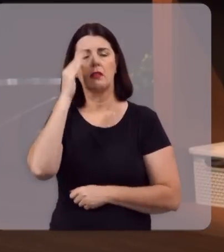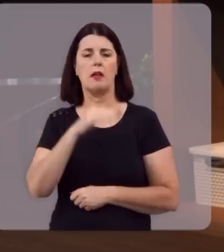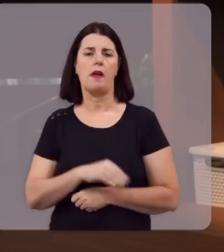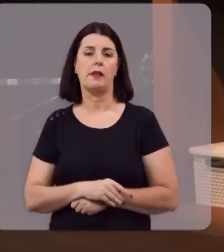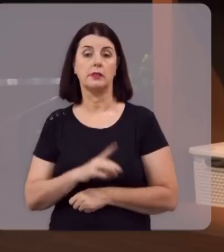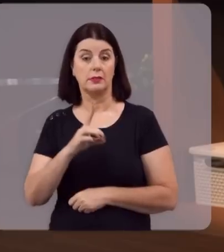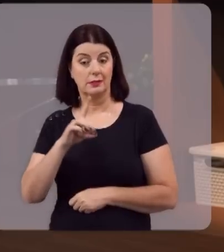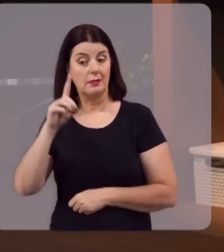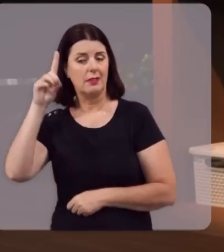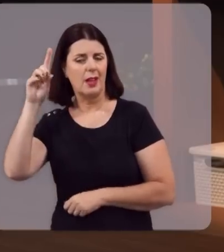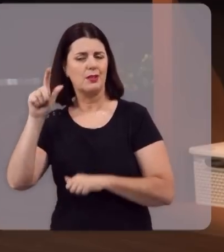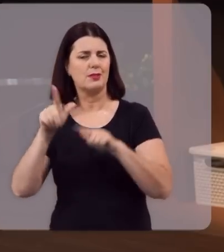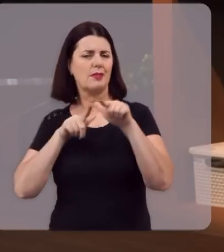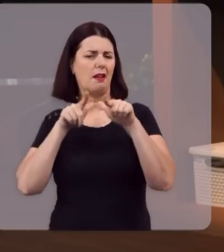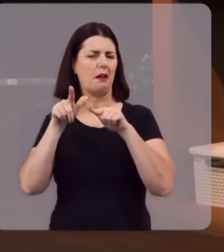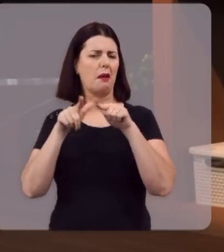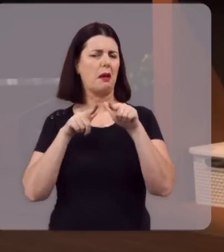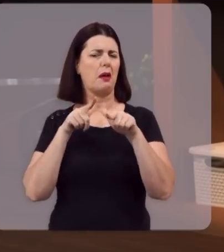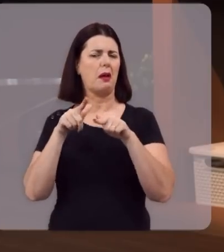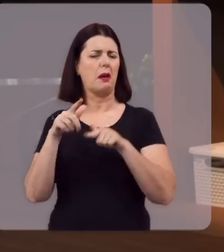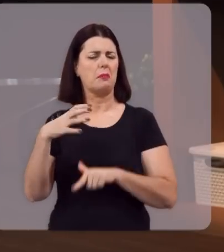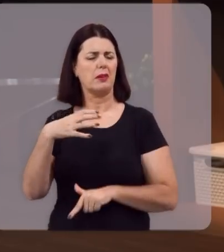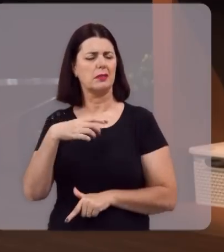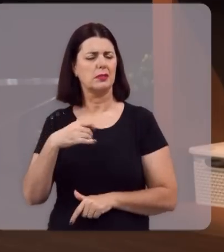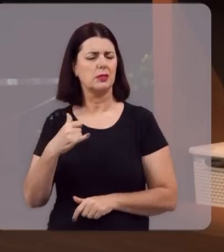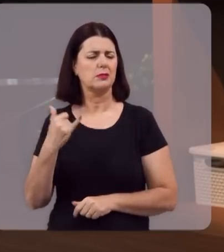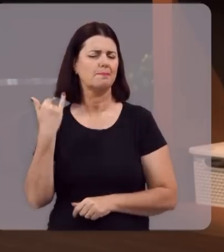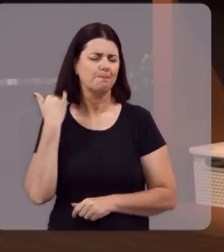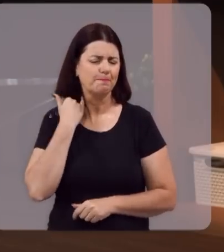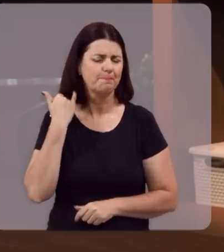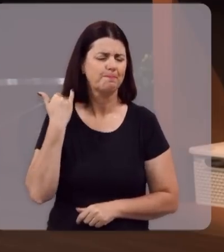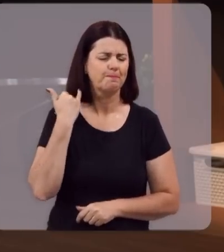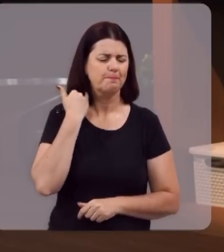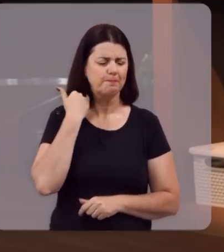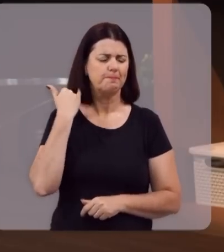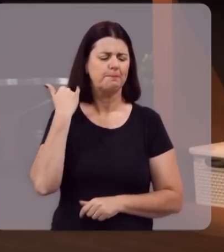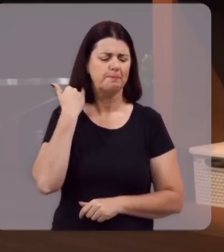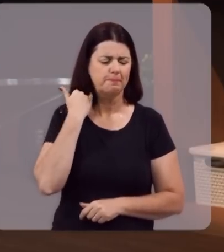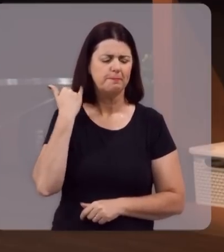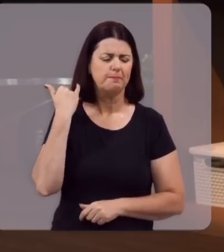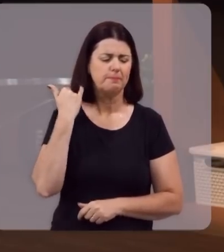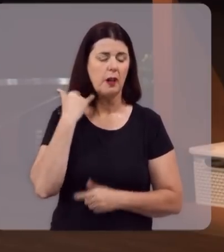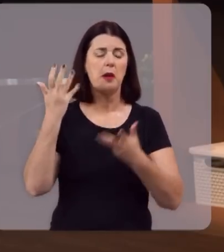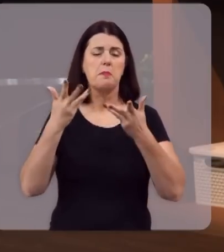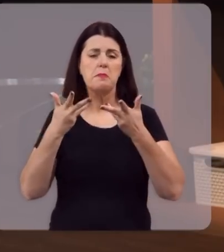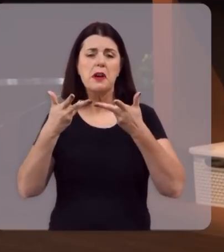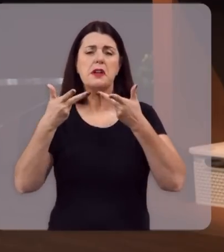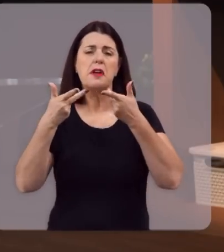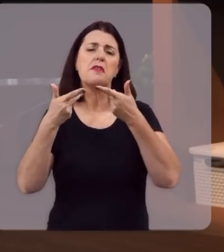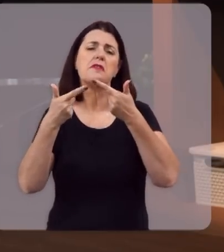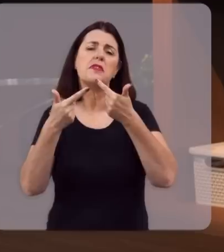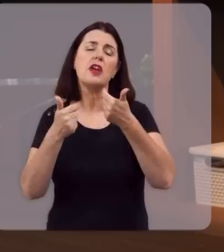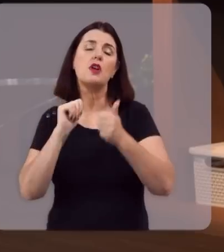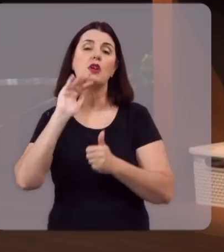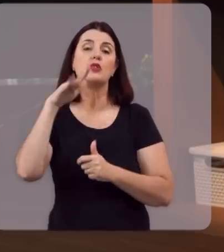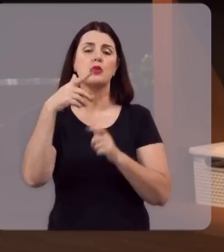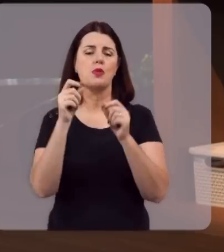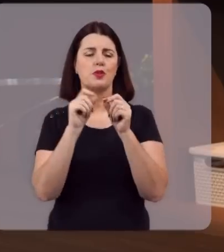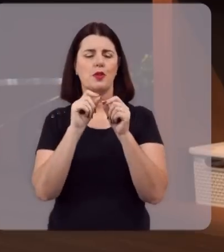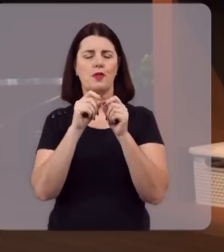compreender que Deus trabalhou de forma assombrosamente maravilhosa